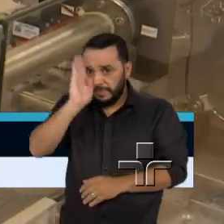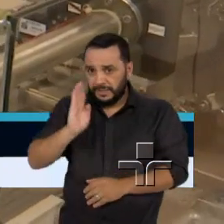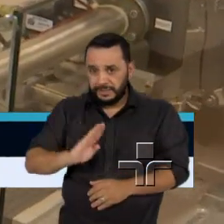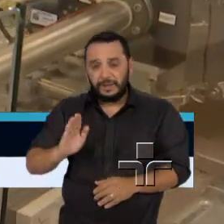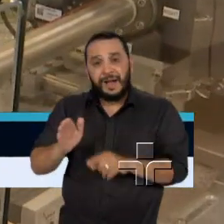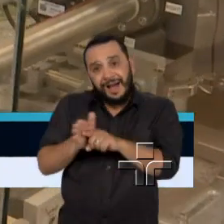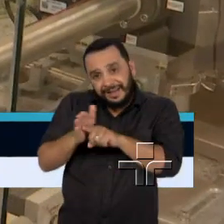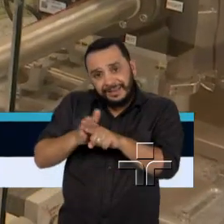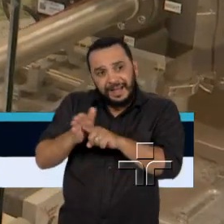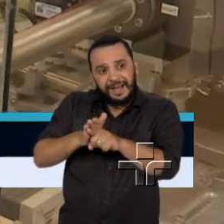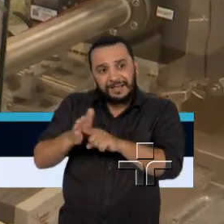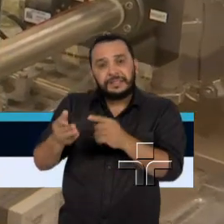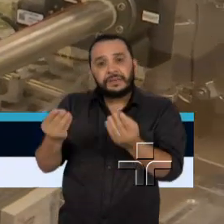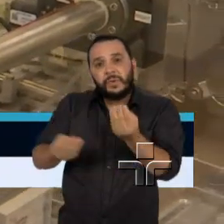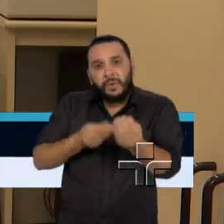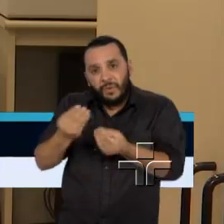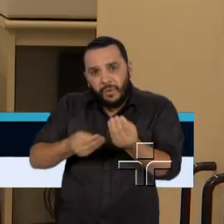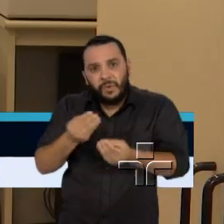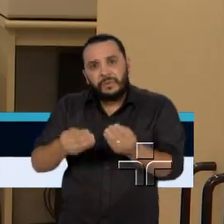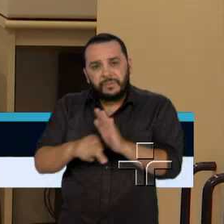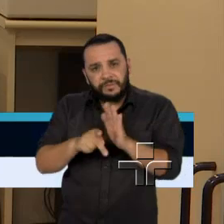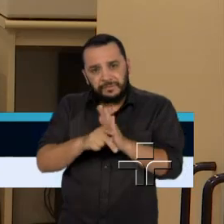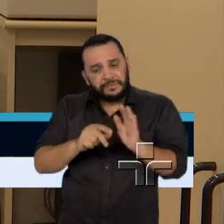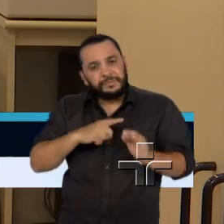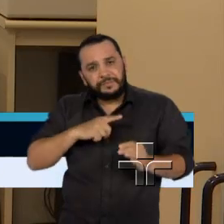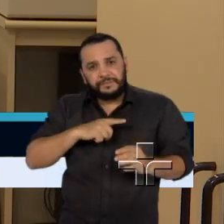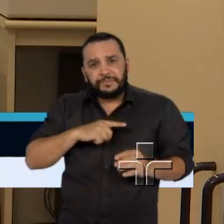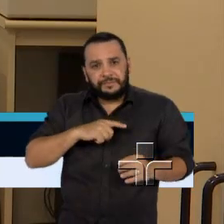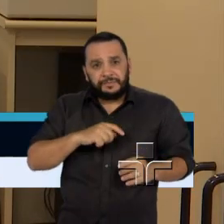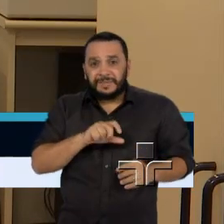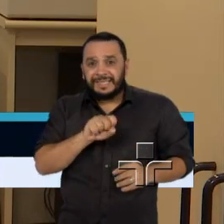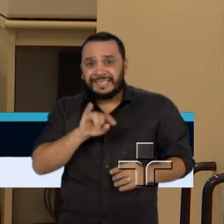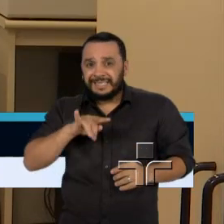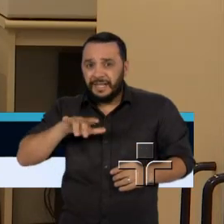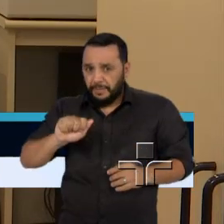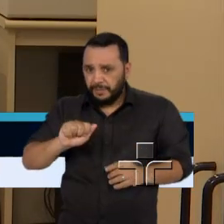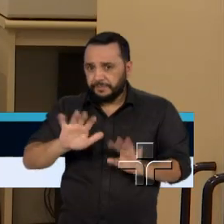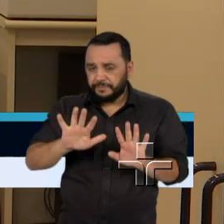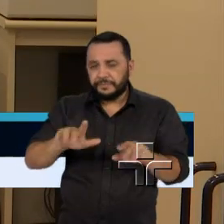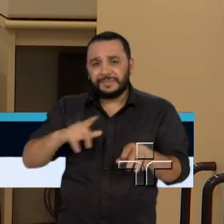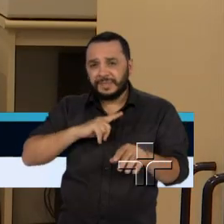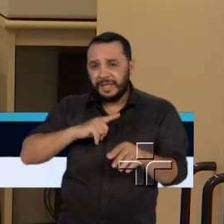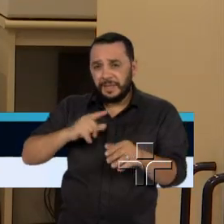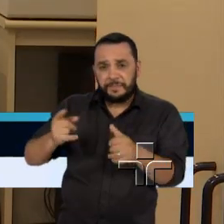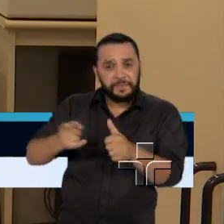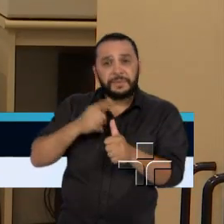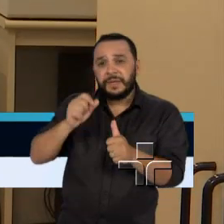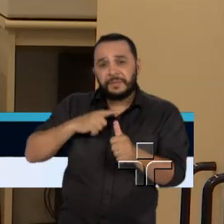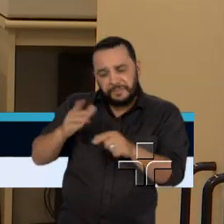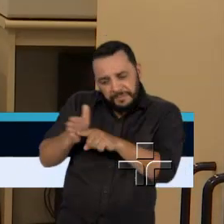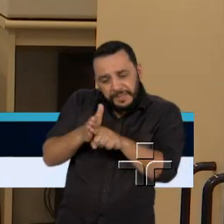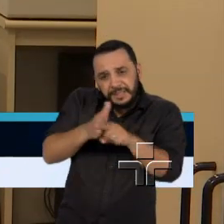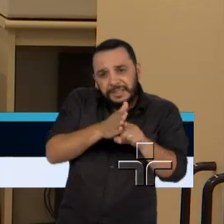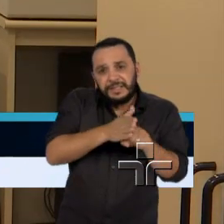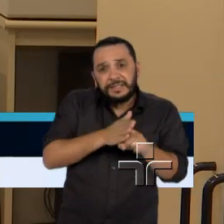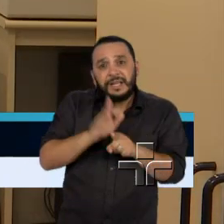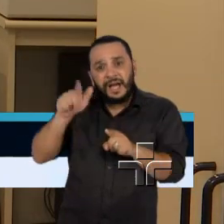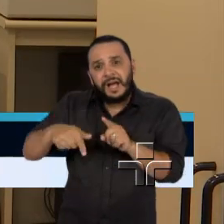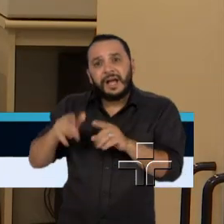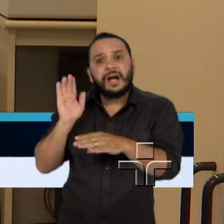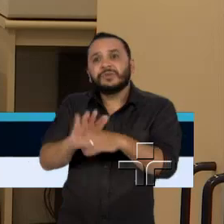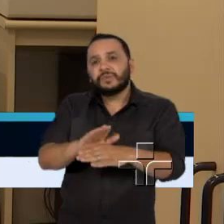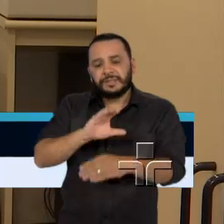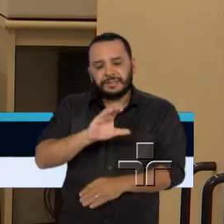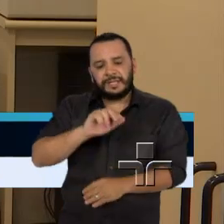de sistemas manométricos de antígenos. As primeiras teses realizadas neste equipamento foram com suporte do